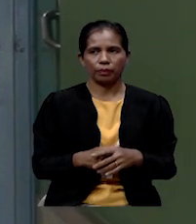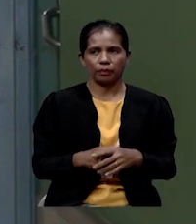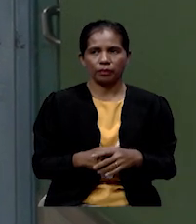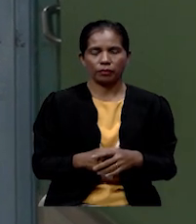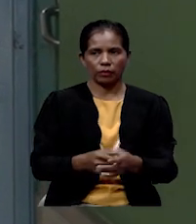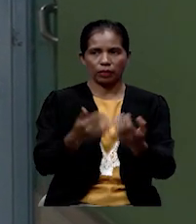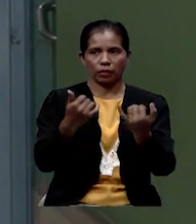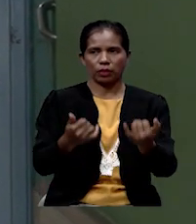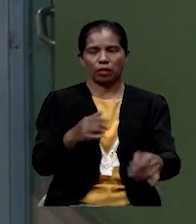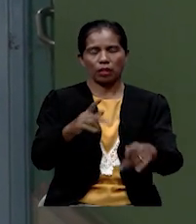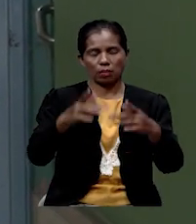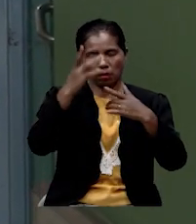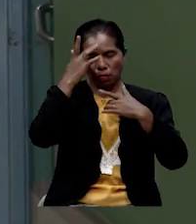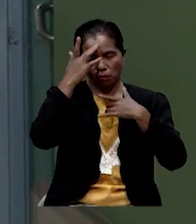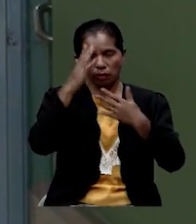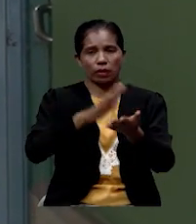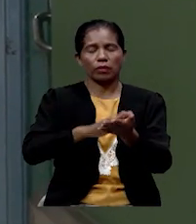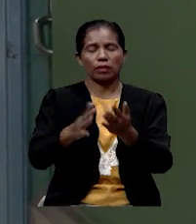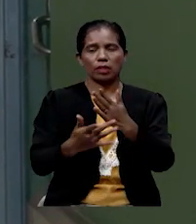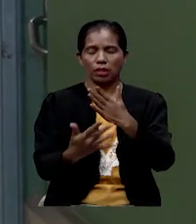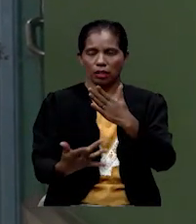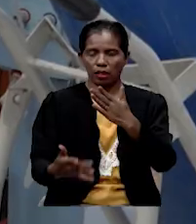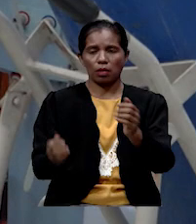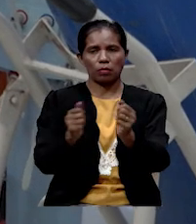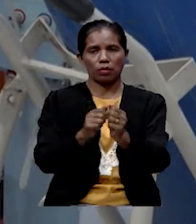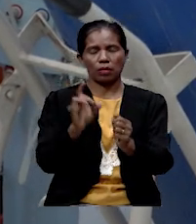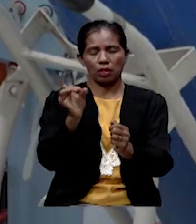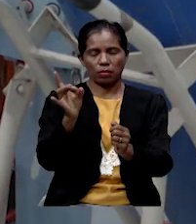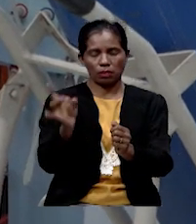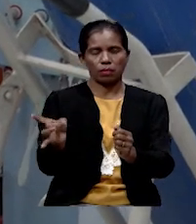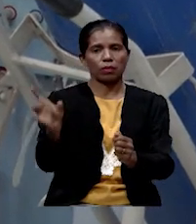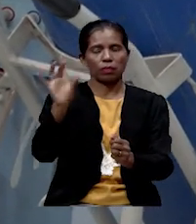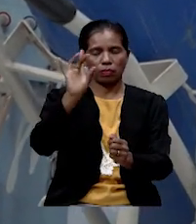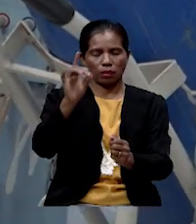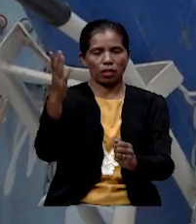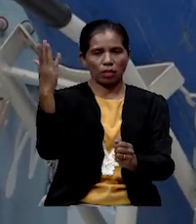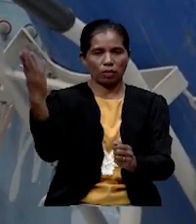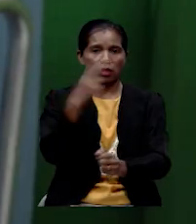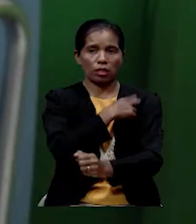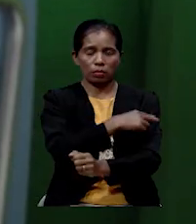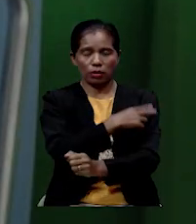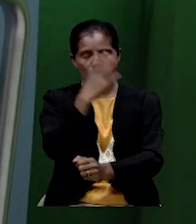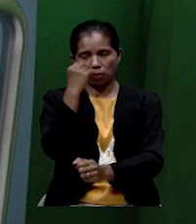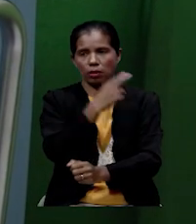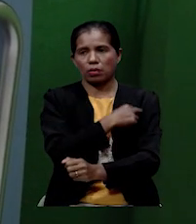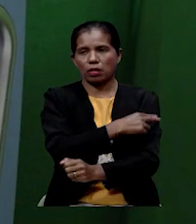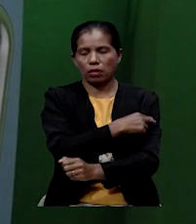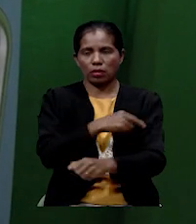Dadaung ne paciente Faceran hamutuk walu nuluresing walu mak halau hela tratamentu ia Hospital Nasional Gidu